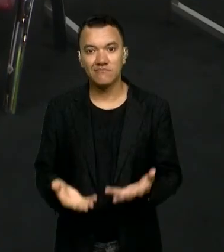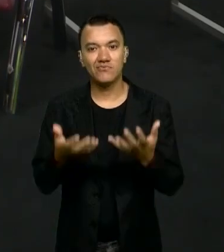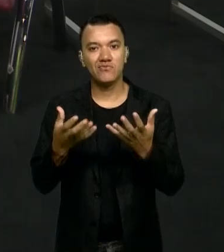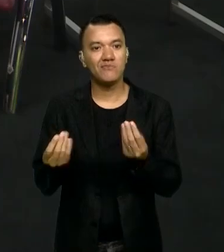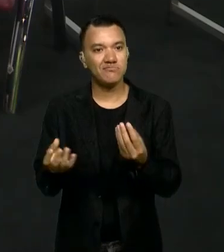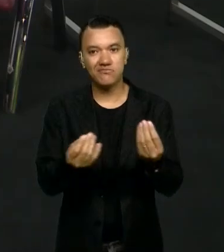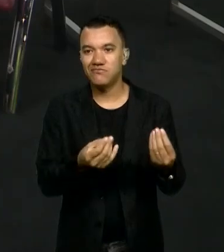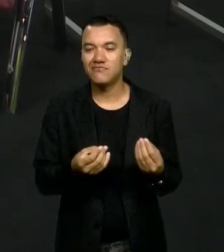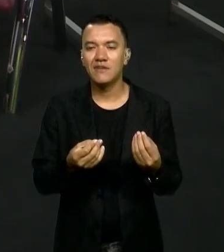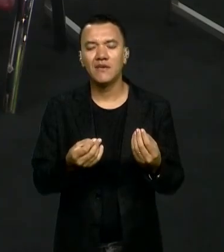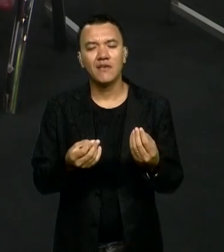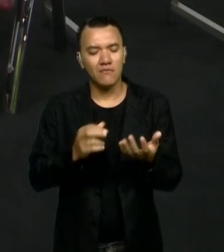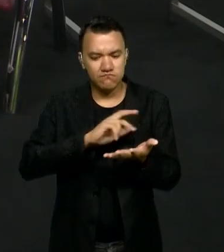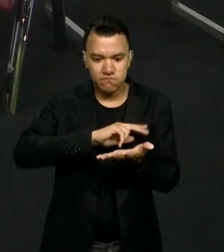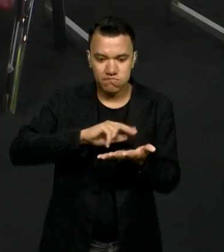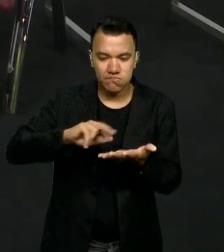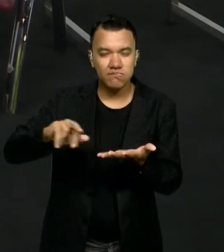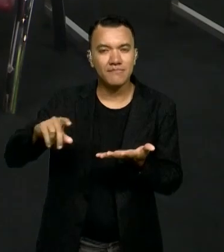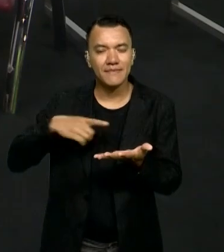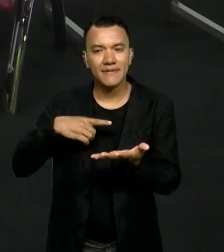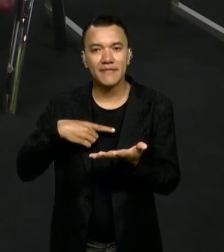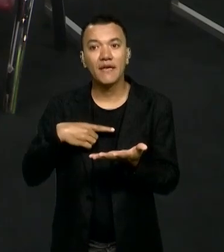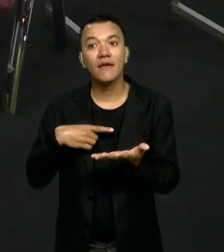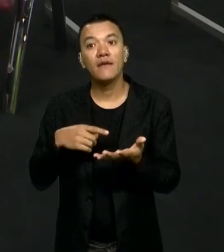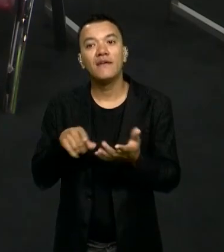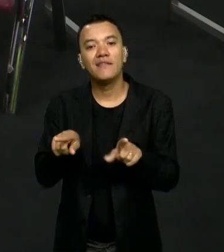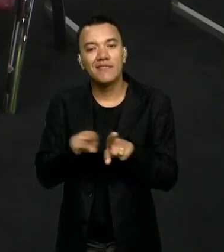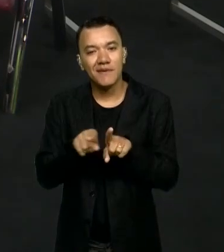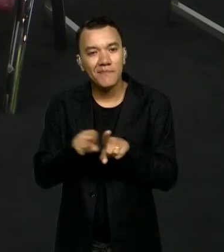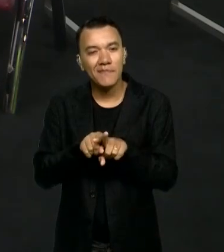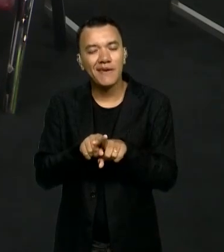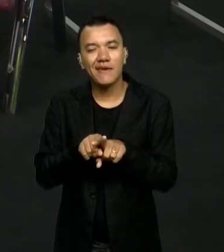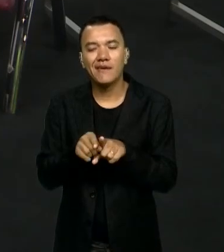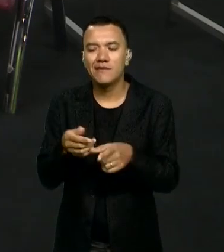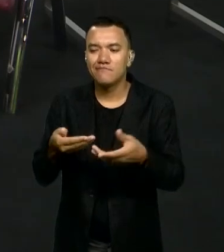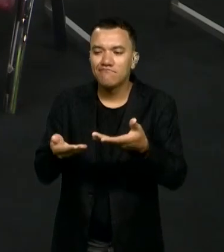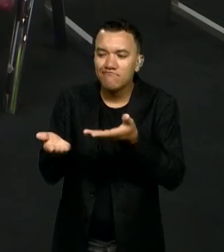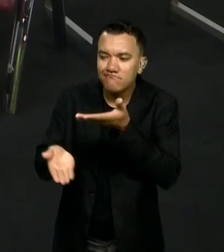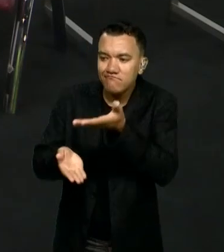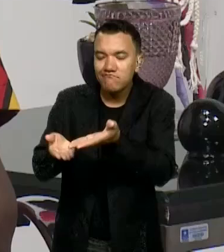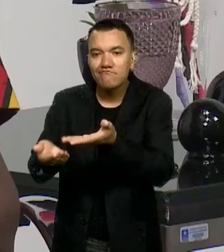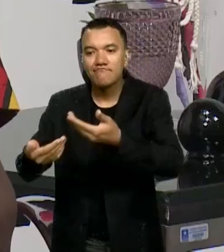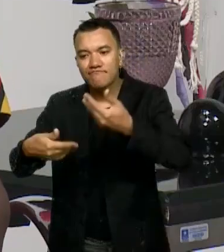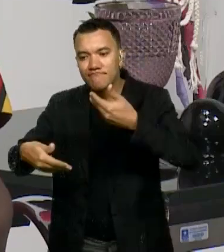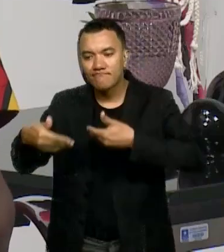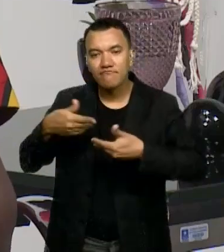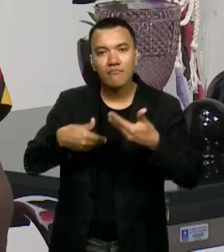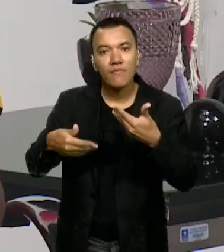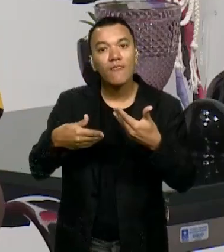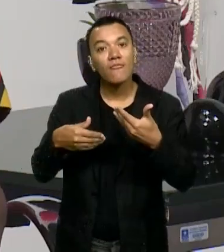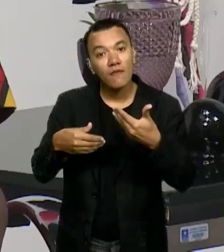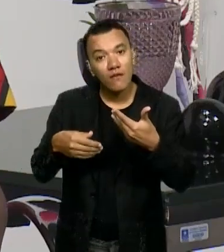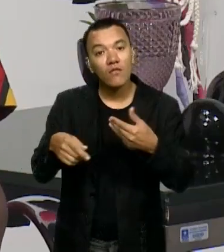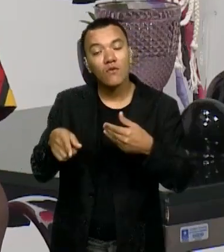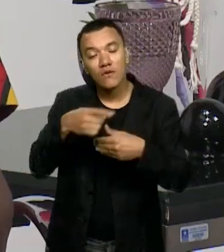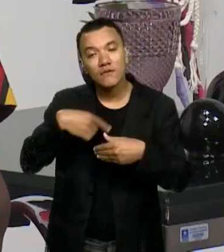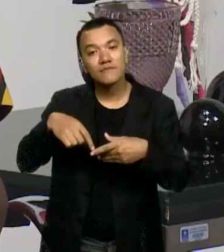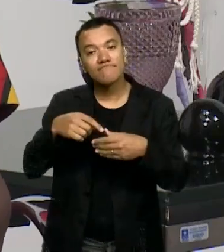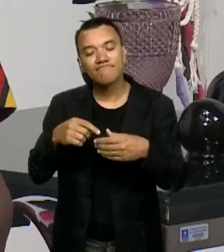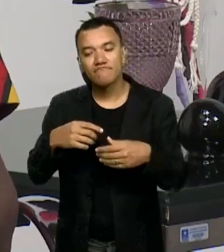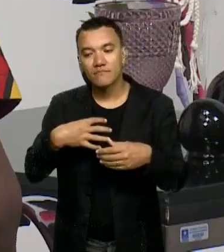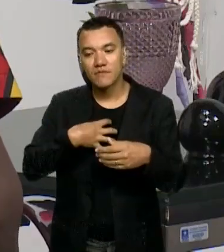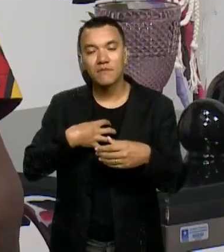sua diversidade, né? Também o cuidado. Esse autocuidado, ele transmite para nós o